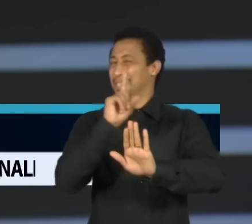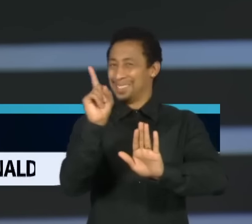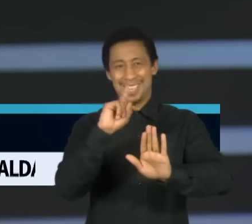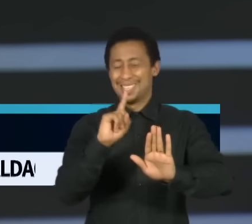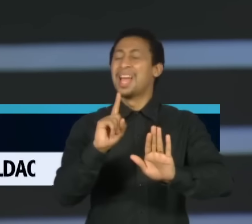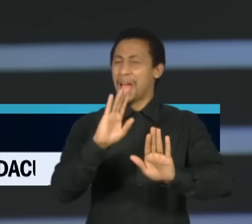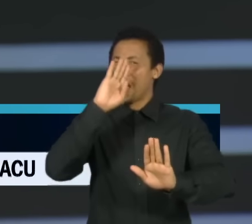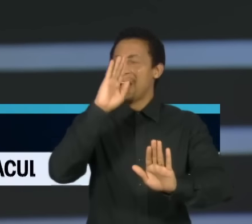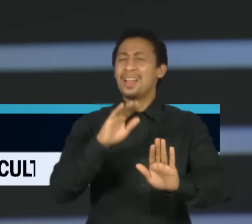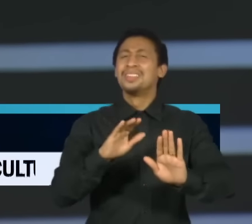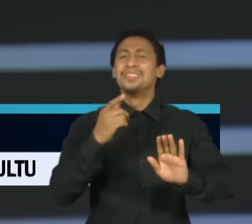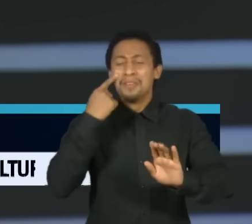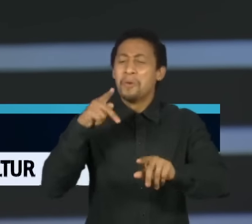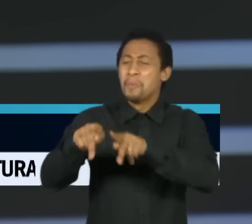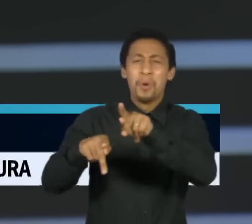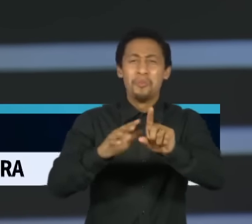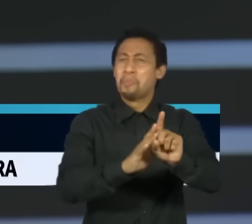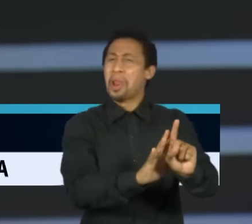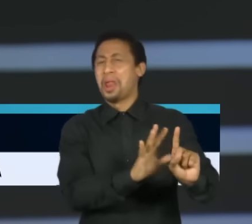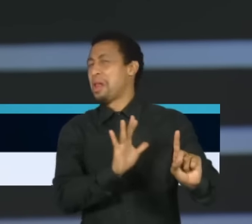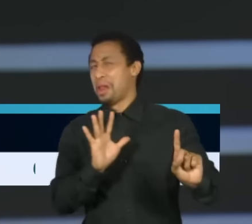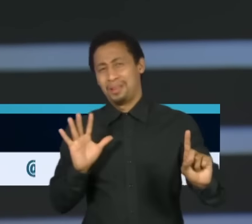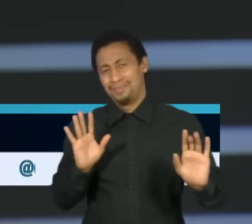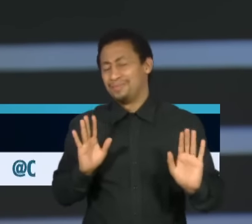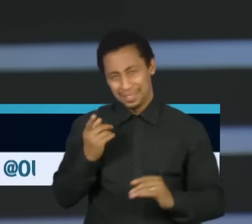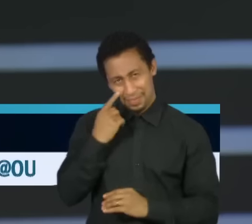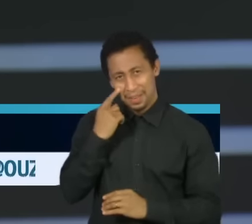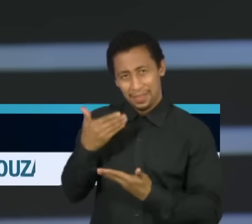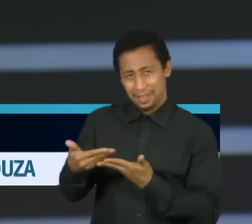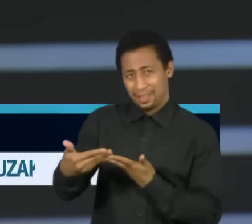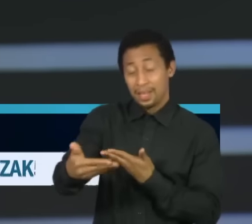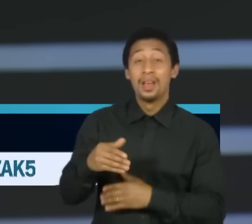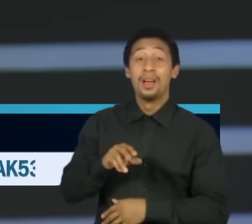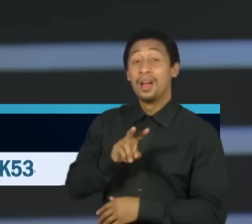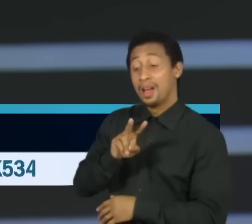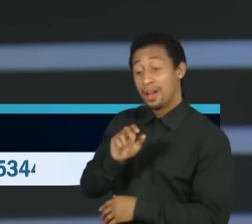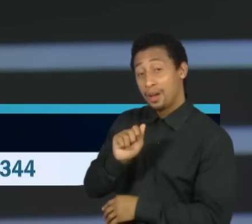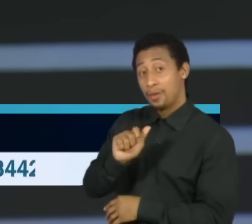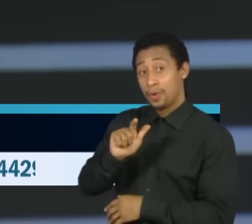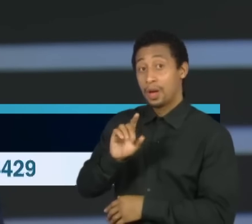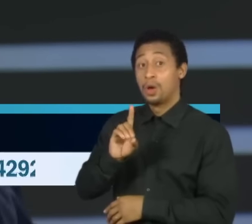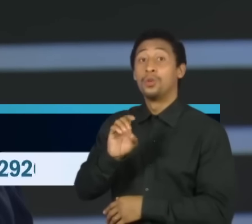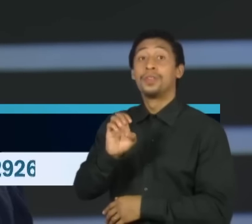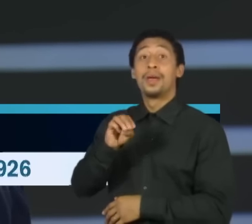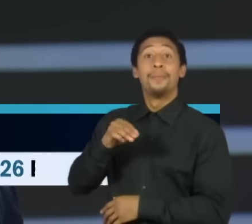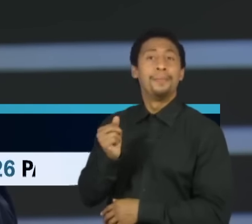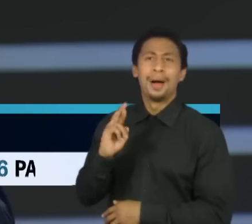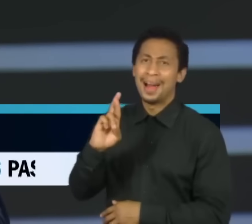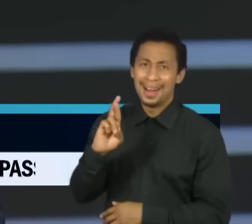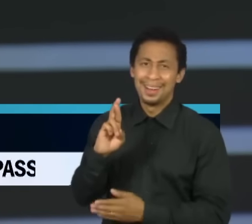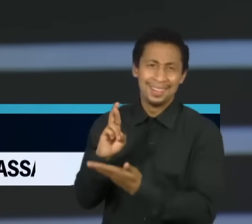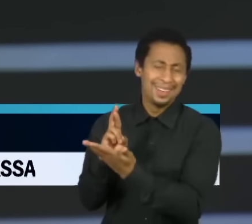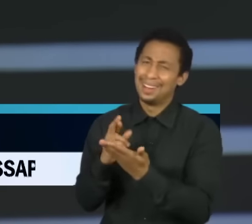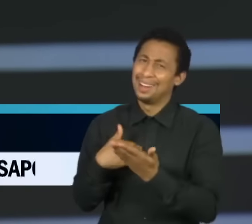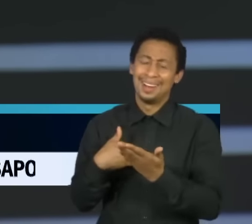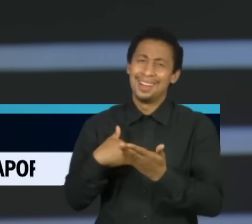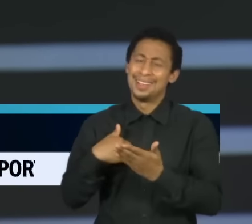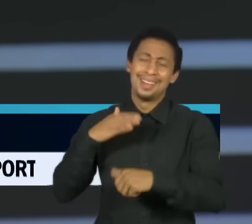por aliados, pero non mucho, né? O Valdemar Costa Neto, nós sabemos que é um aliado que vende tudo, vende o que faz o que interessa a ele,